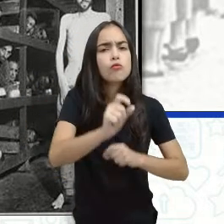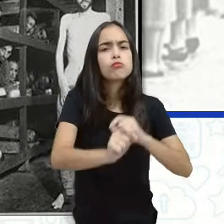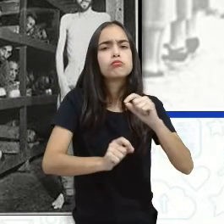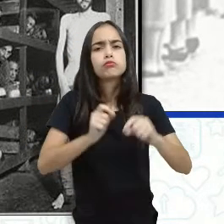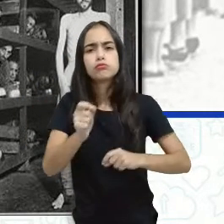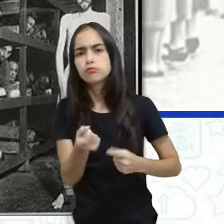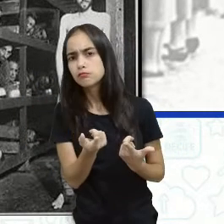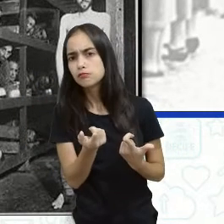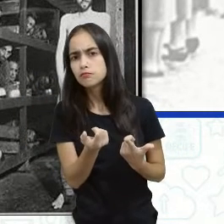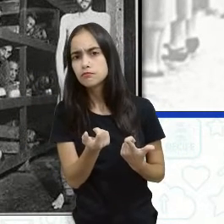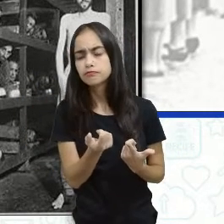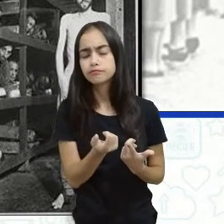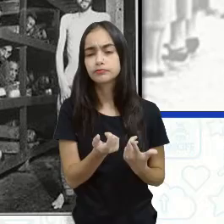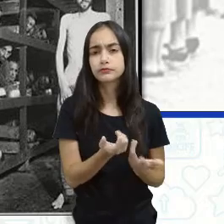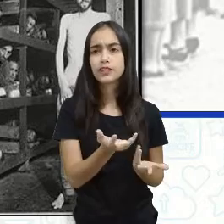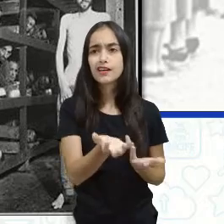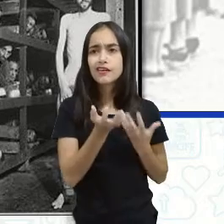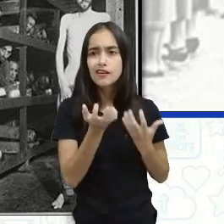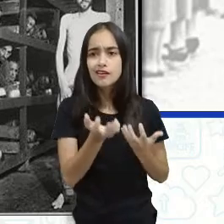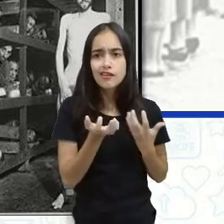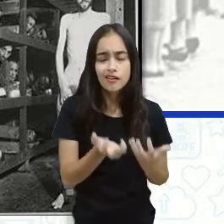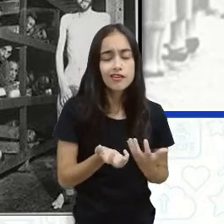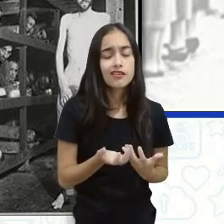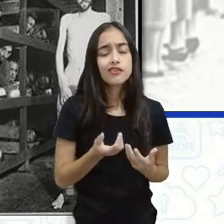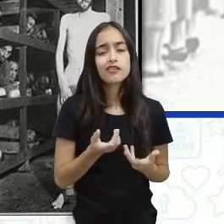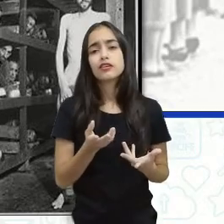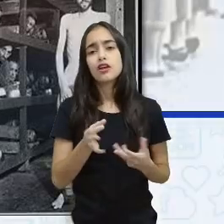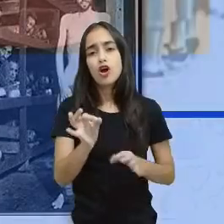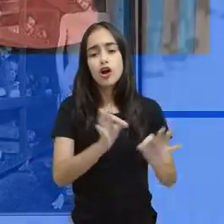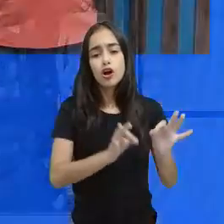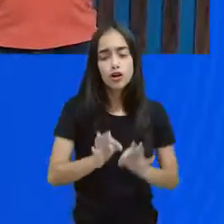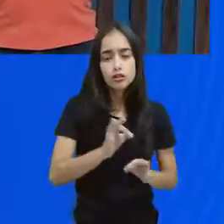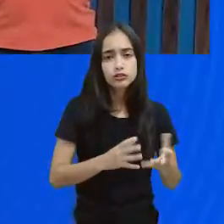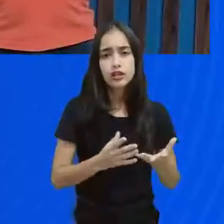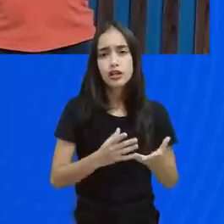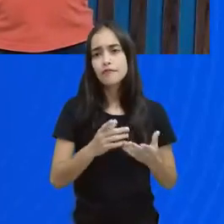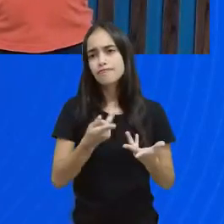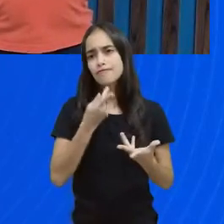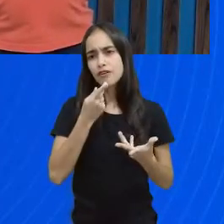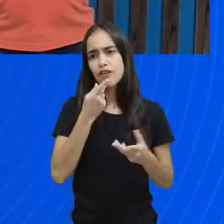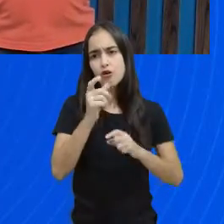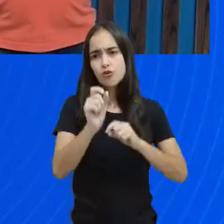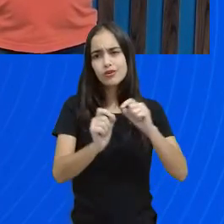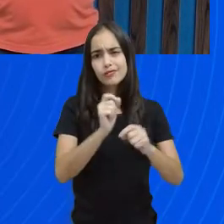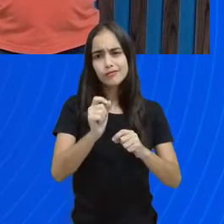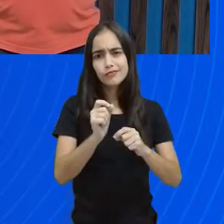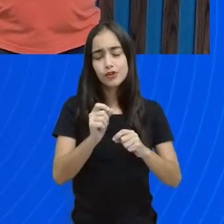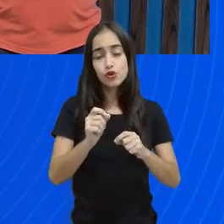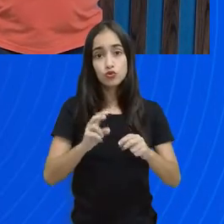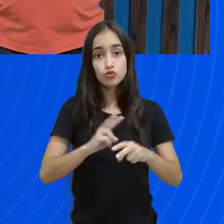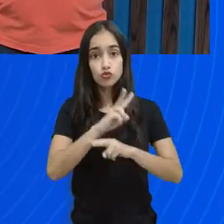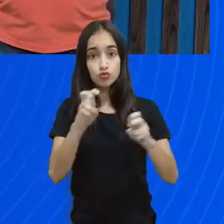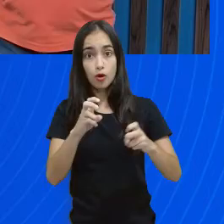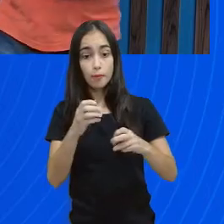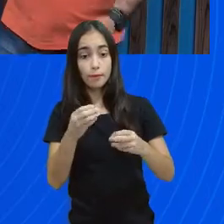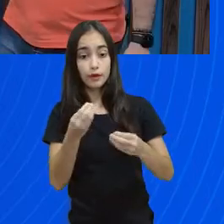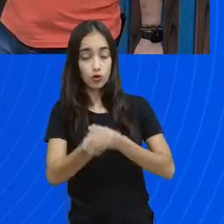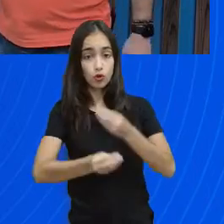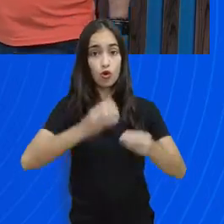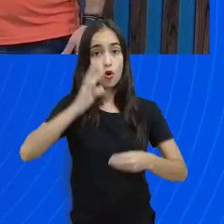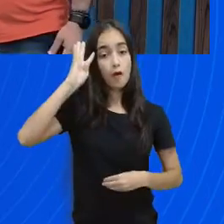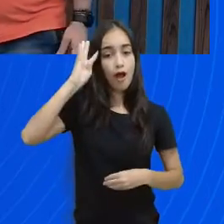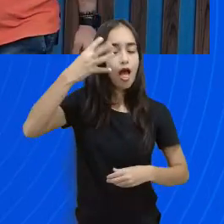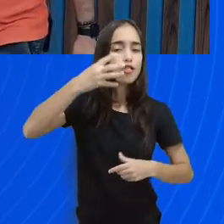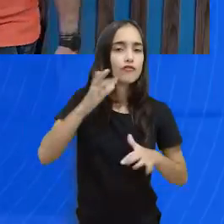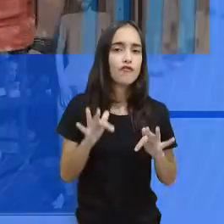certo, estabelecer aí a questão chamada aí de solução final.